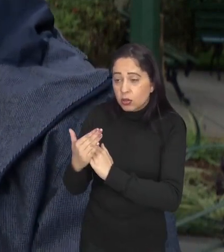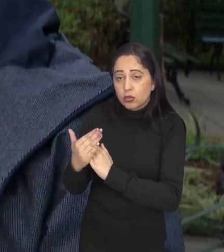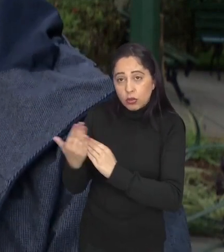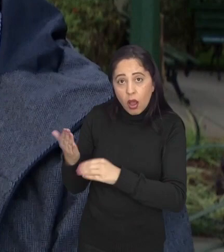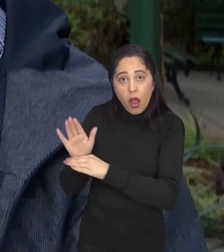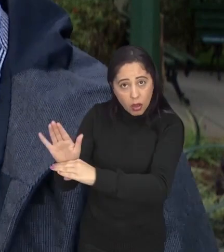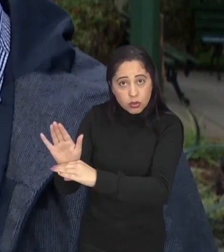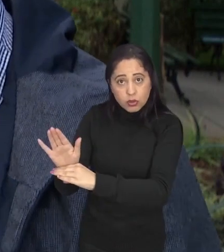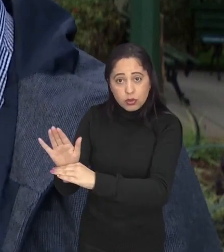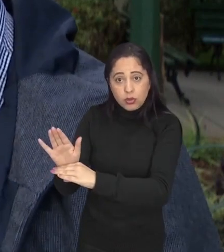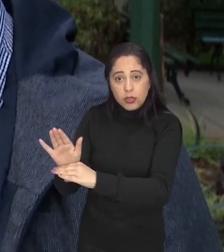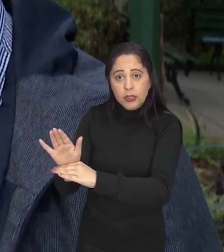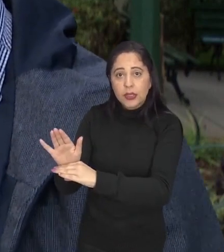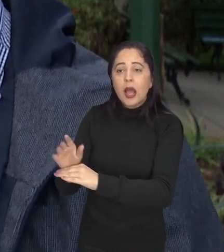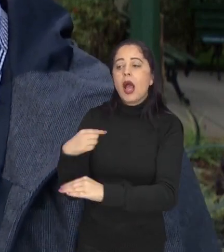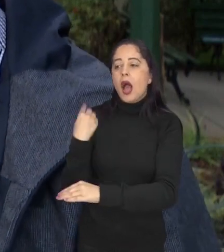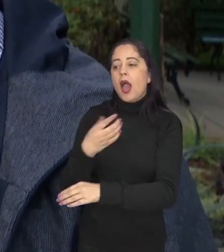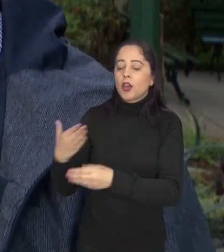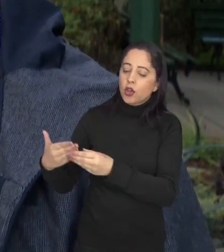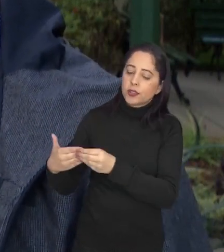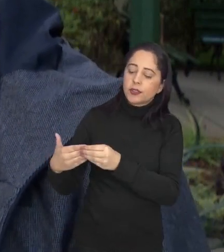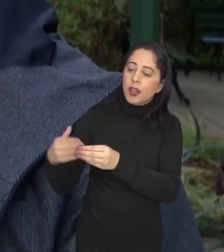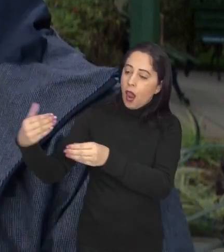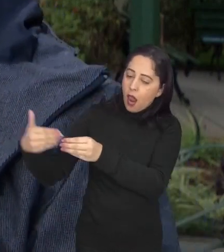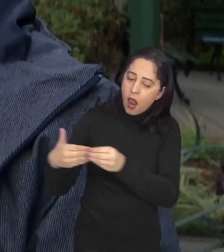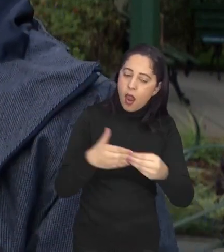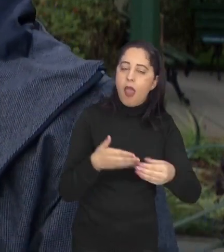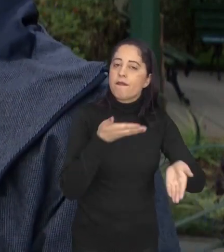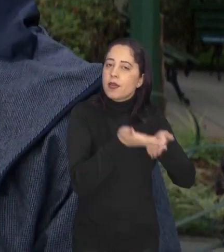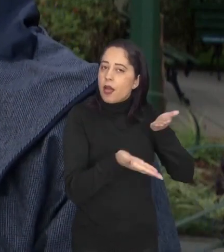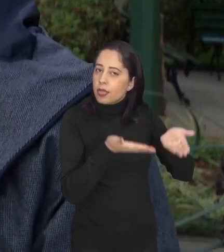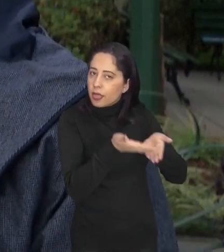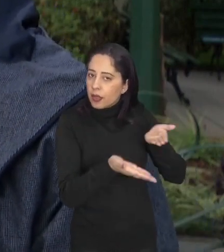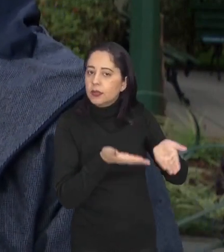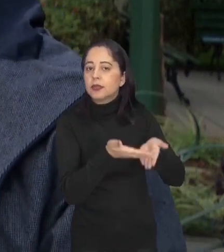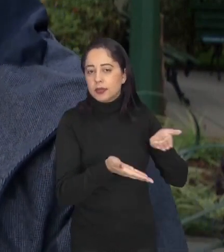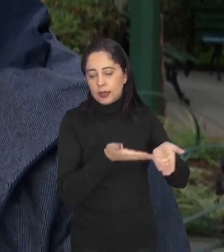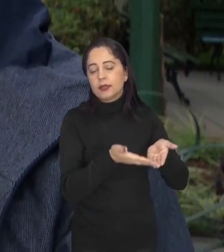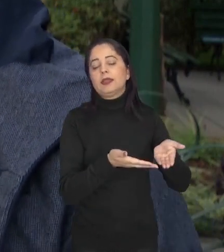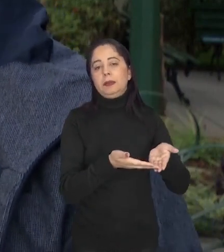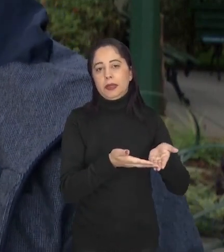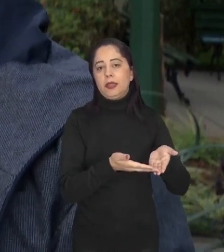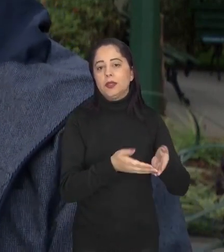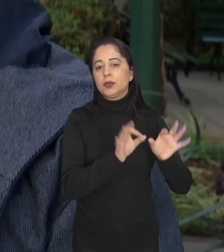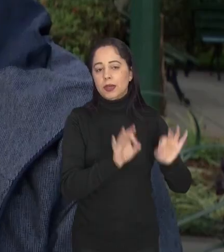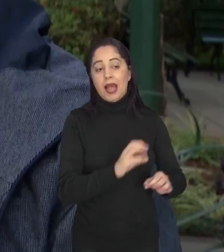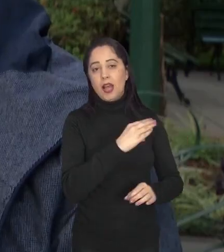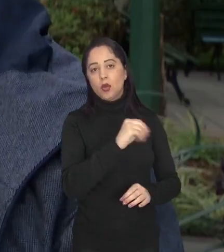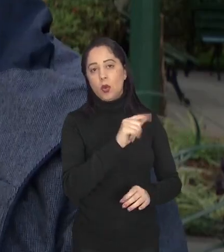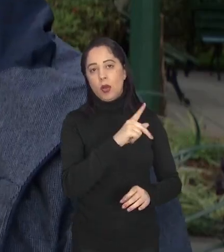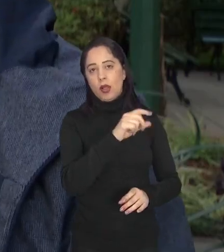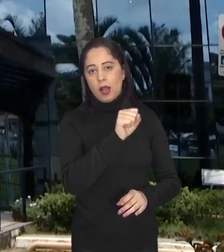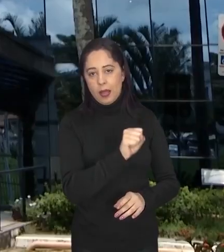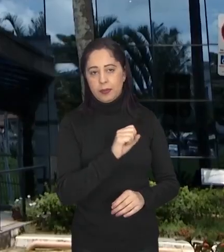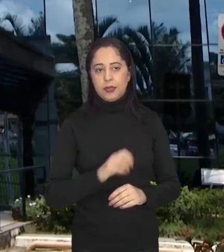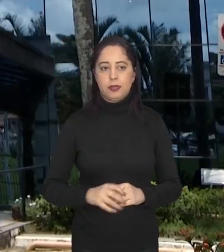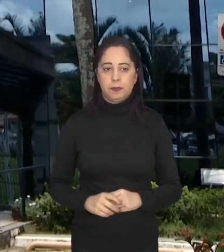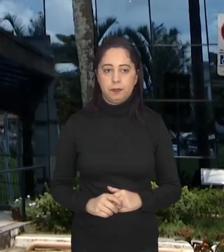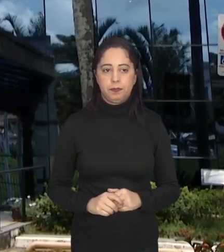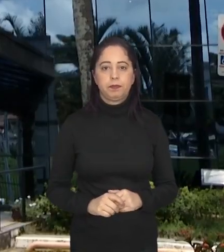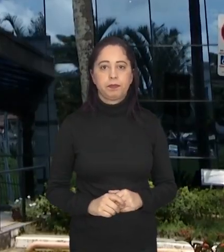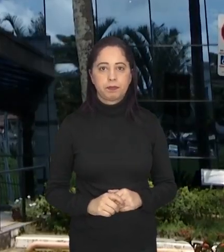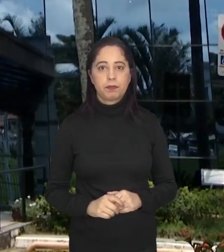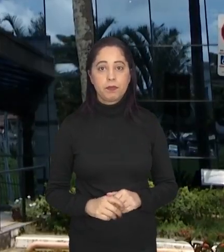é notificado por aquele assistido, aquele acolhido, que ele precisa de ajuda nesse sentido, aí a gente faz o encaminhamento para o CAPS. Com